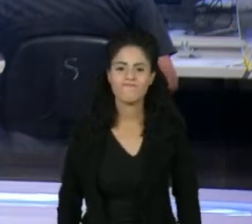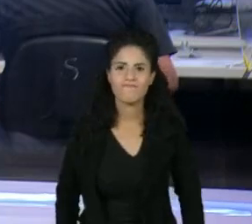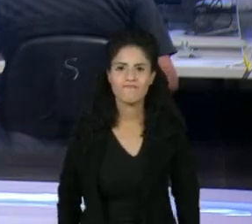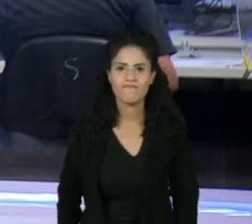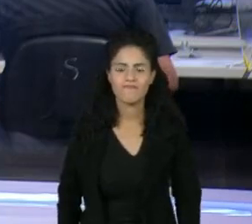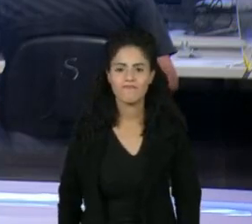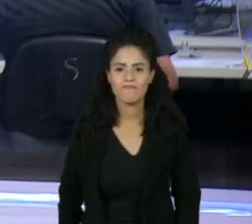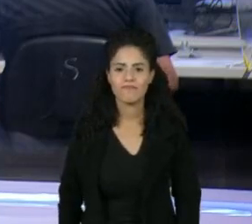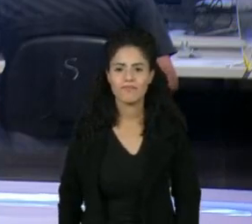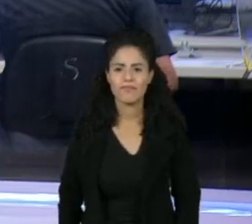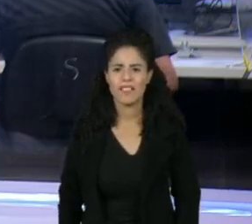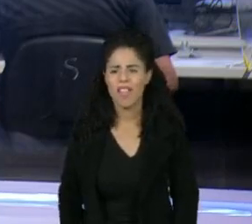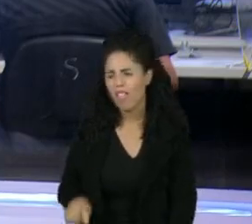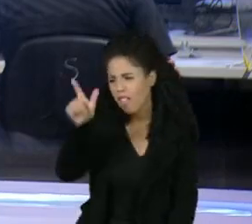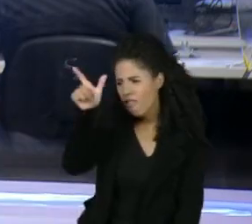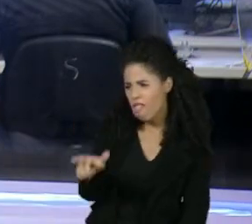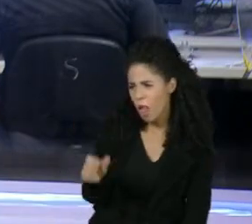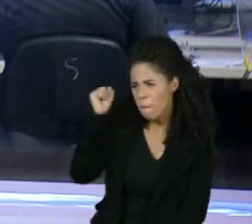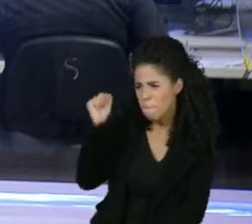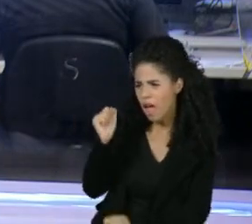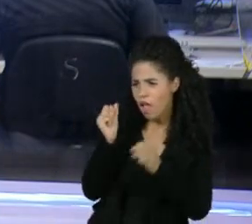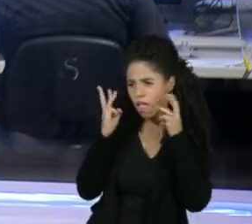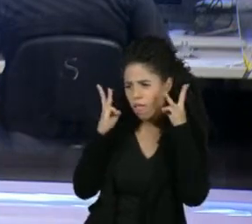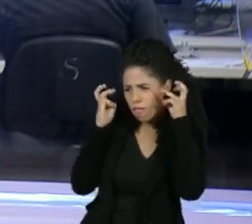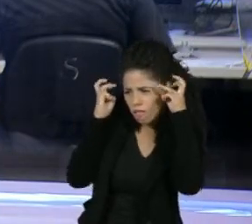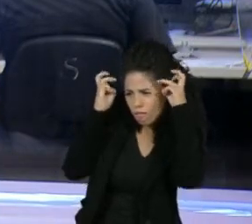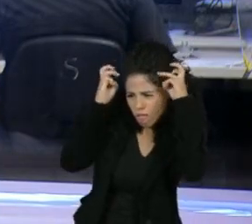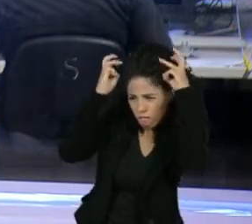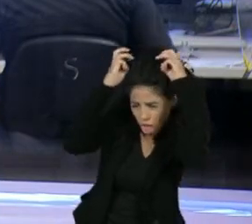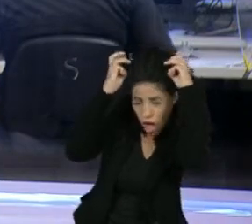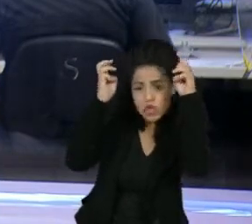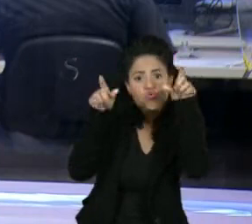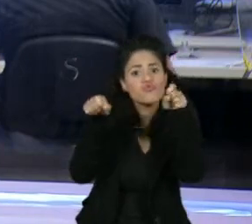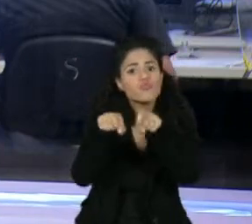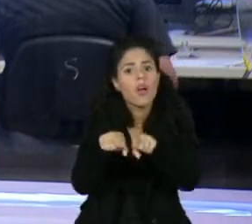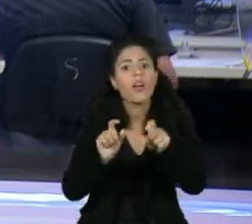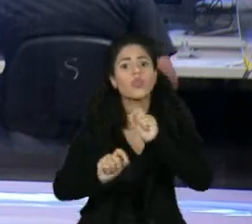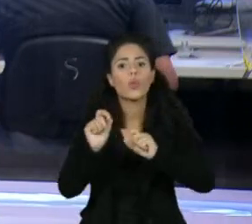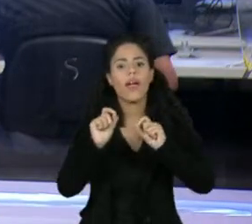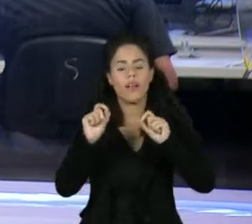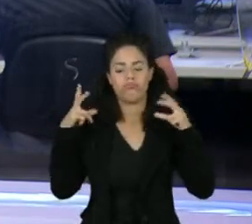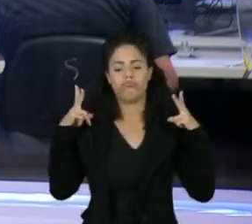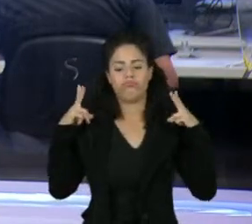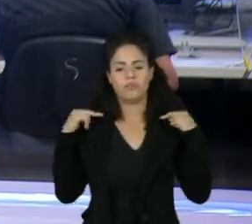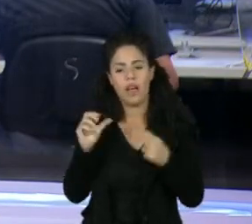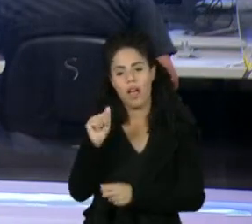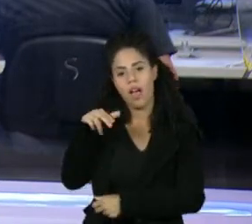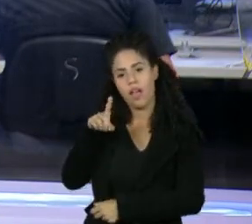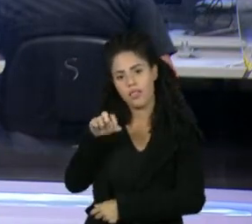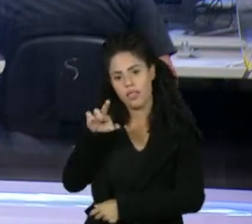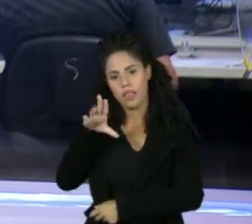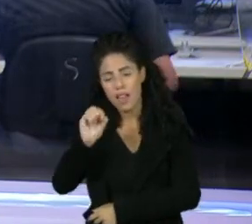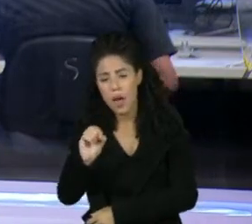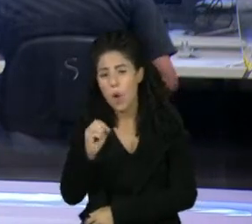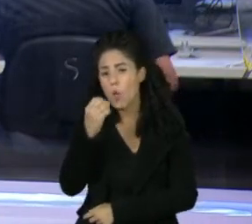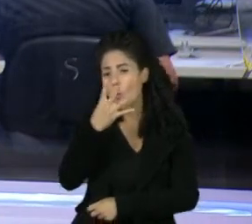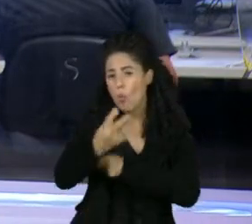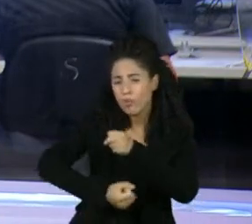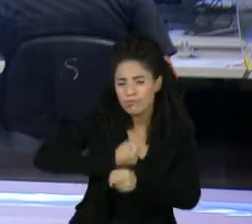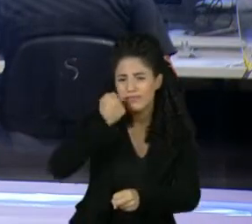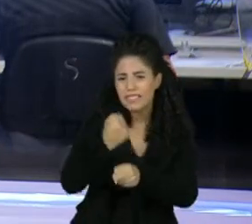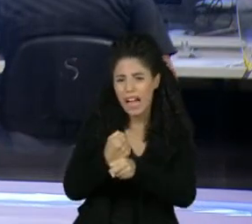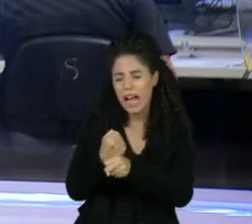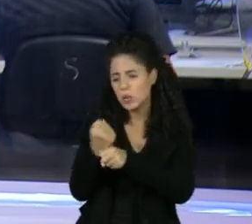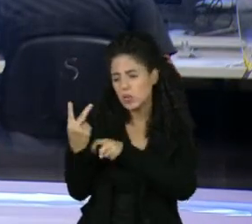Quem mandou matar Marielle Franco e o motorista dela, Anderson Gomes, e por quê? Exatos 4 anos depois